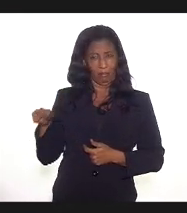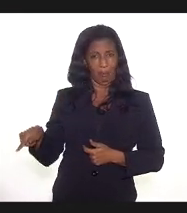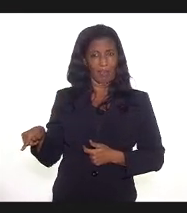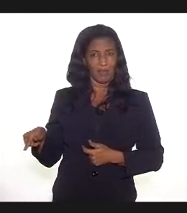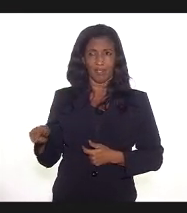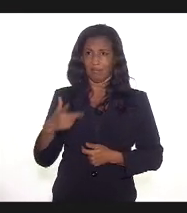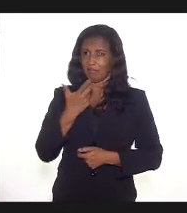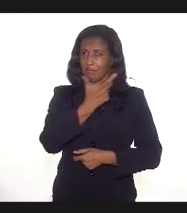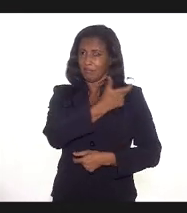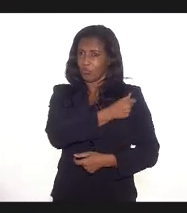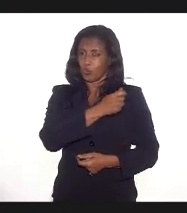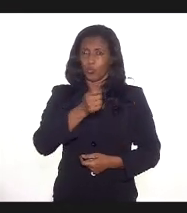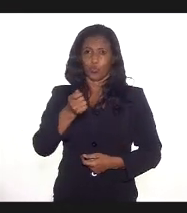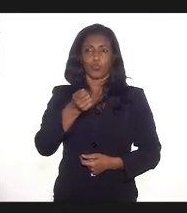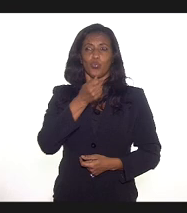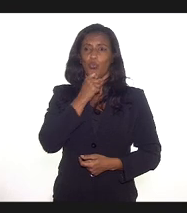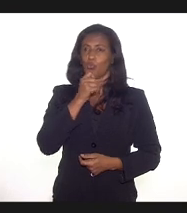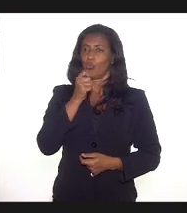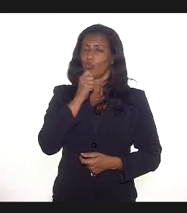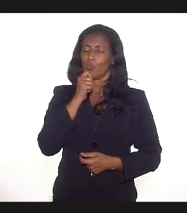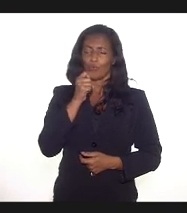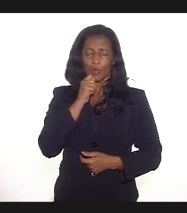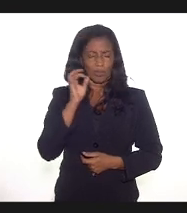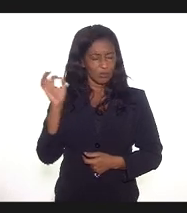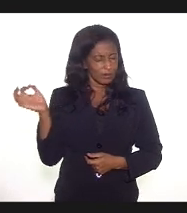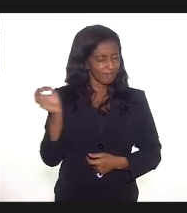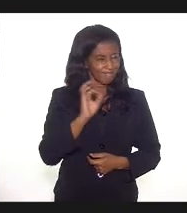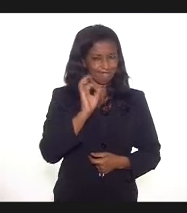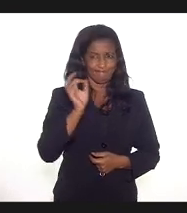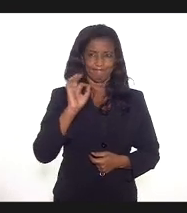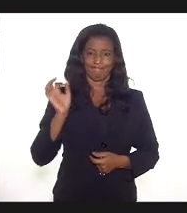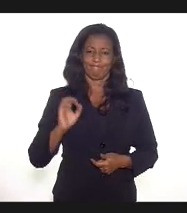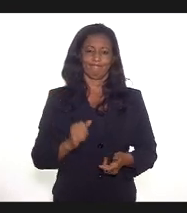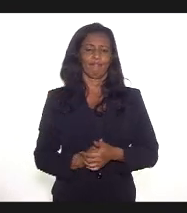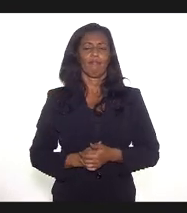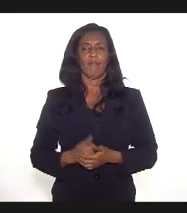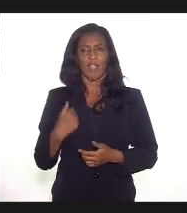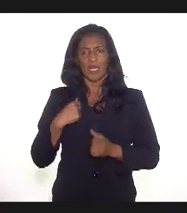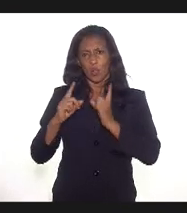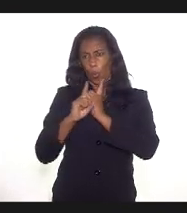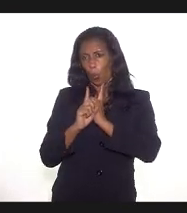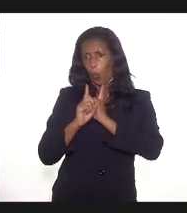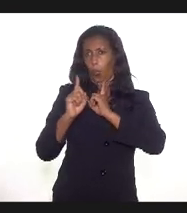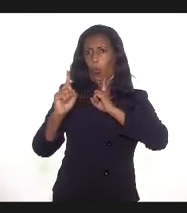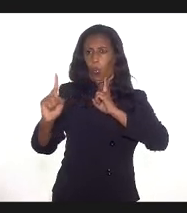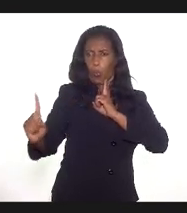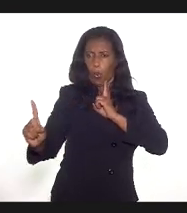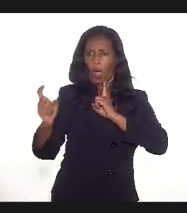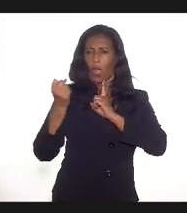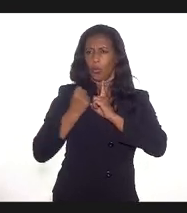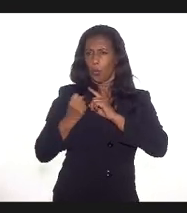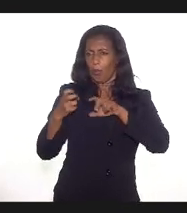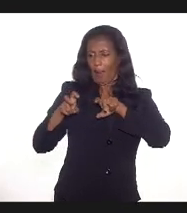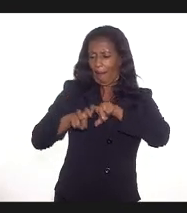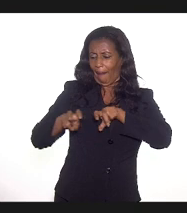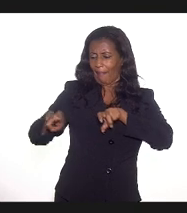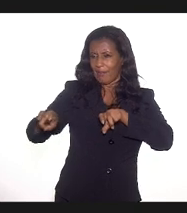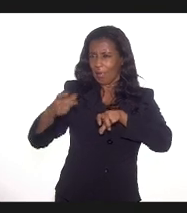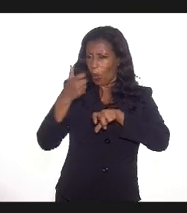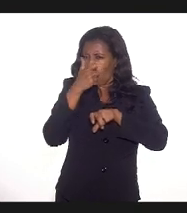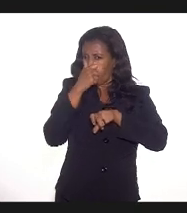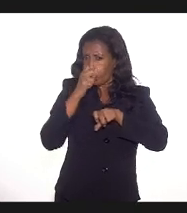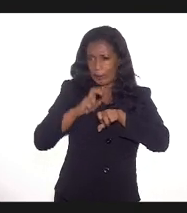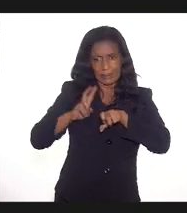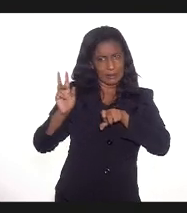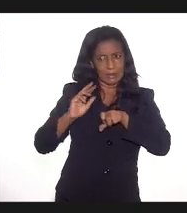mas está tendo abertura, estão tomando todas as providências, distanciamento, número de cadeiras reduzidas a 30%, no